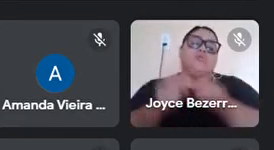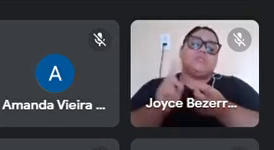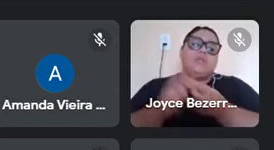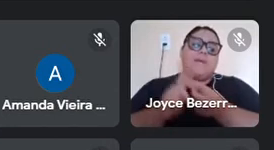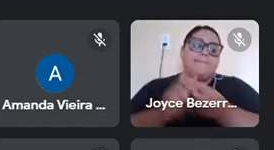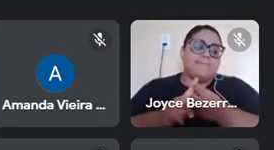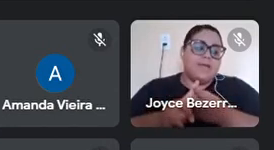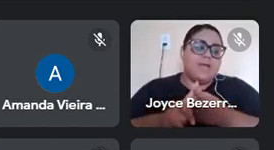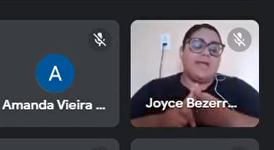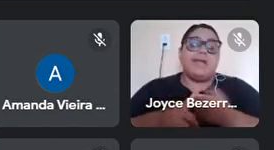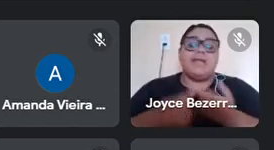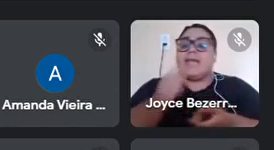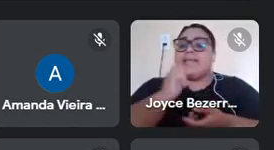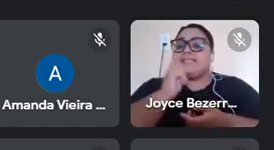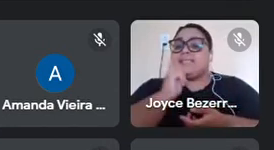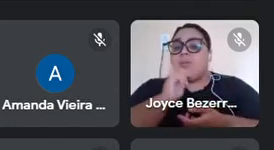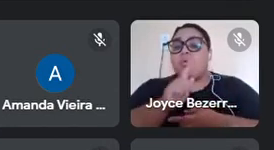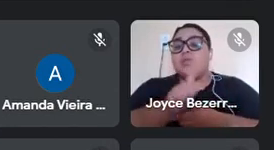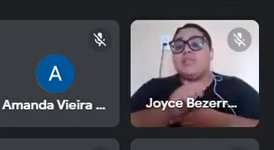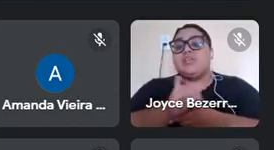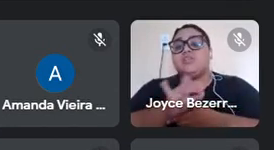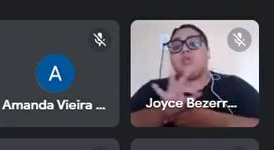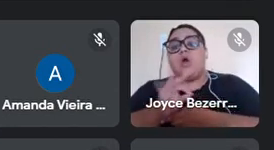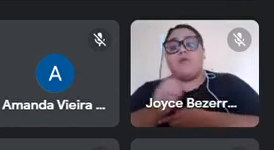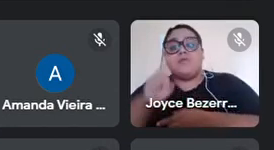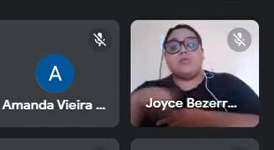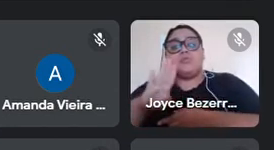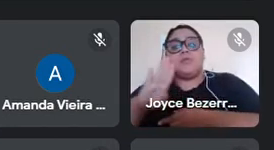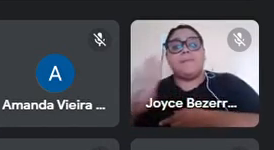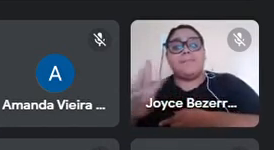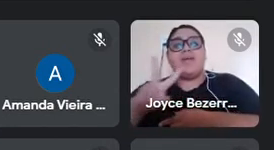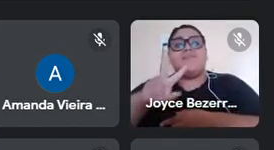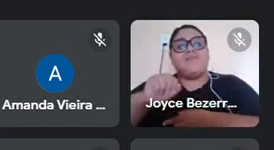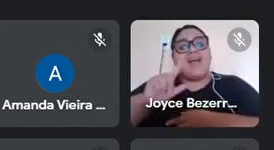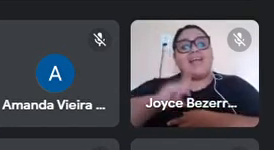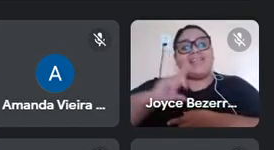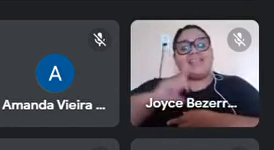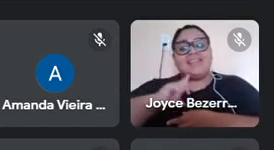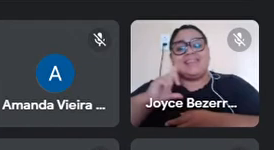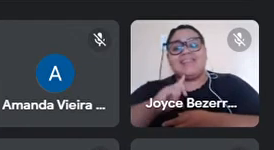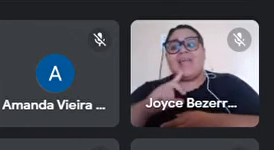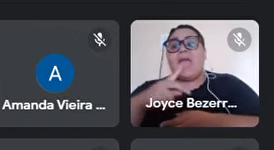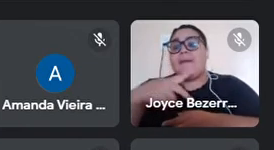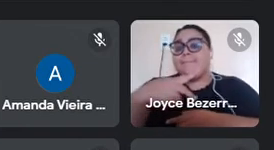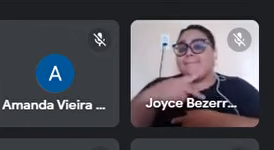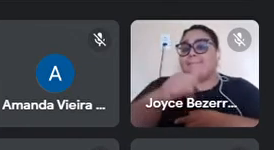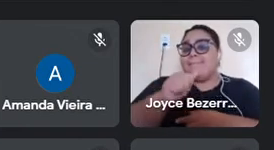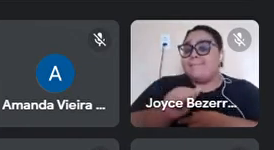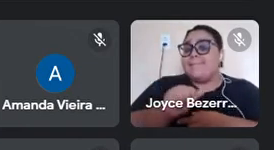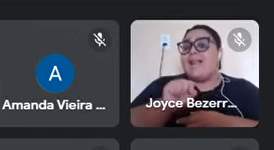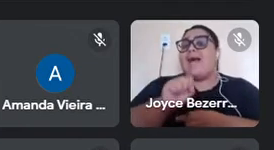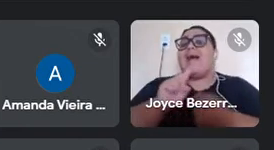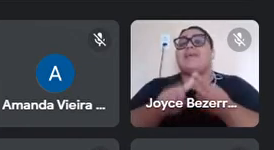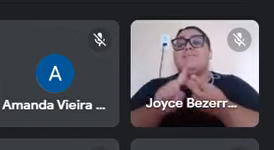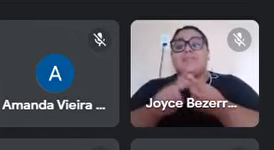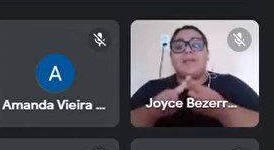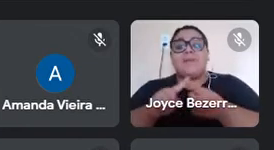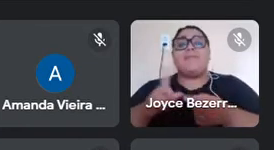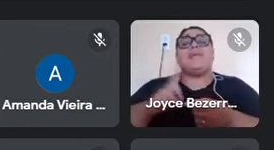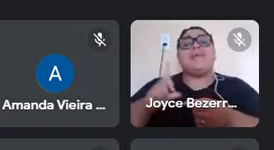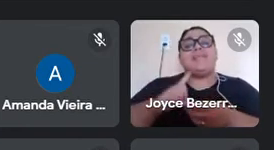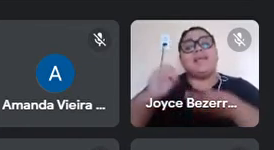caso dos linfócitos B, se converter em plasmócitos, vão se converter em células efetoras e células de